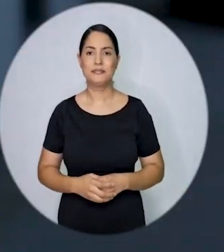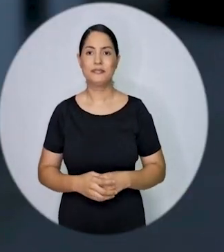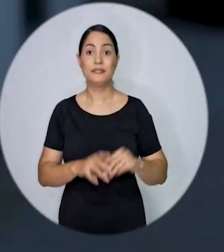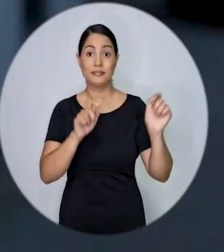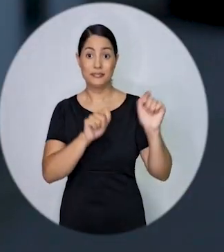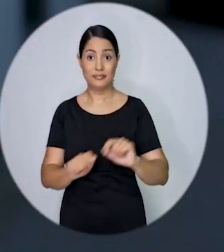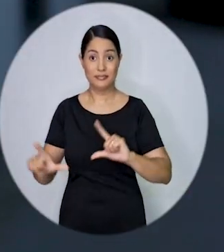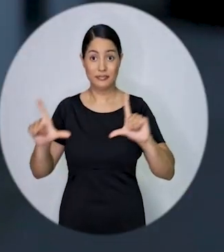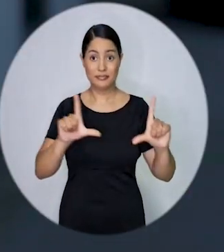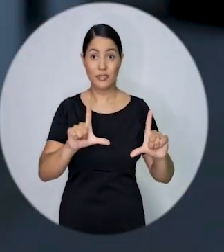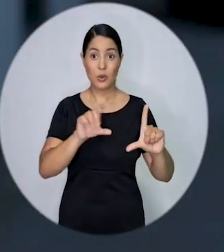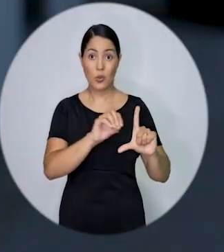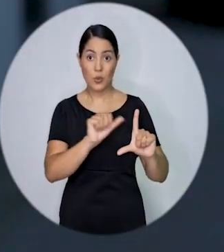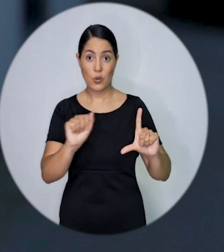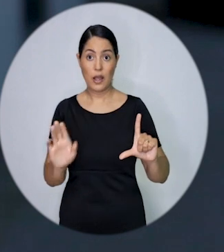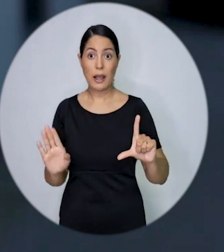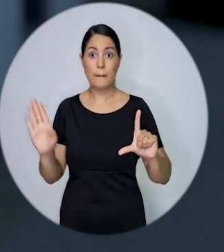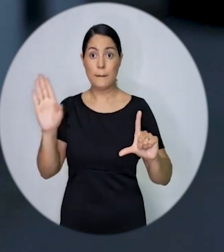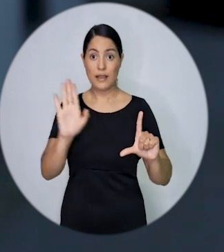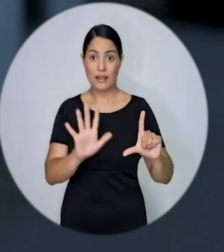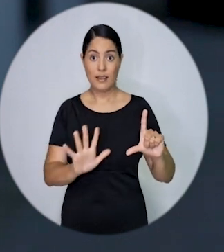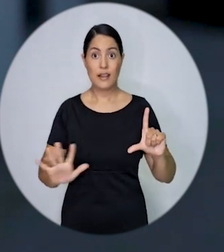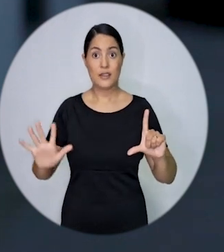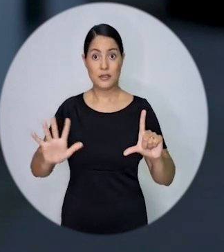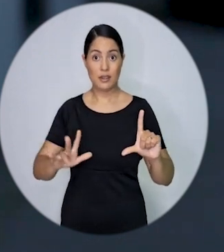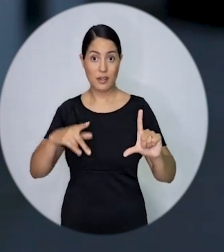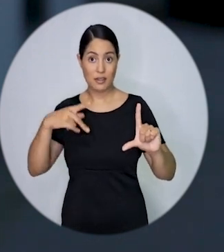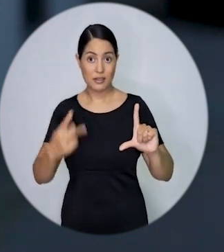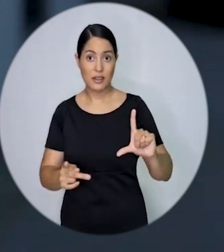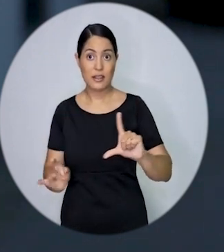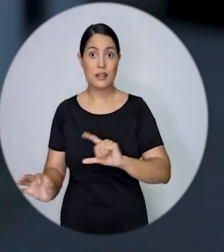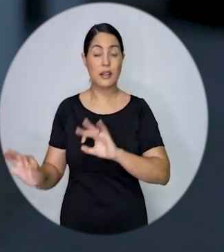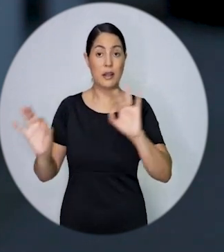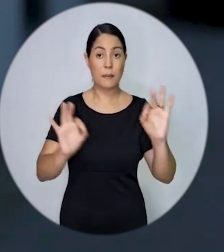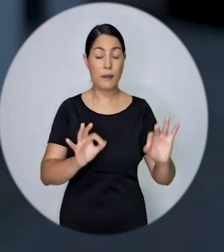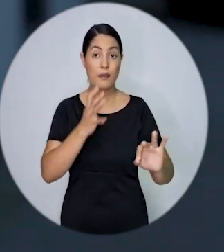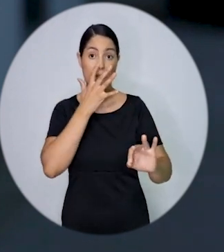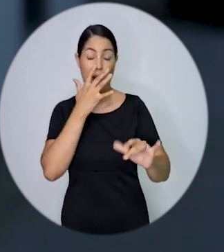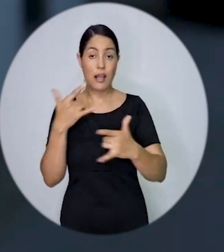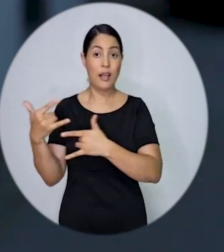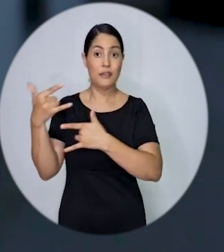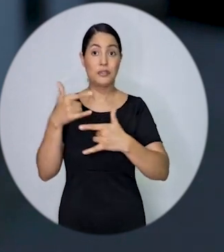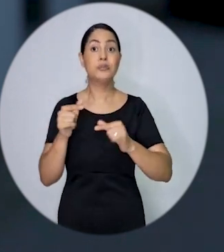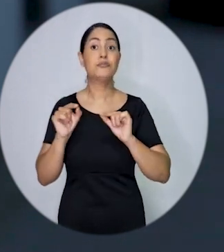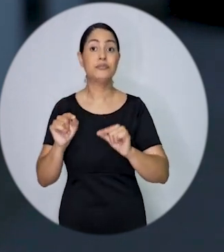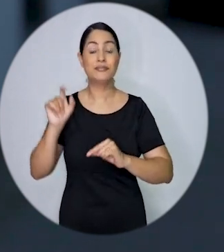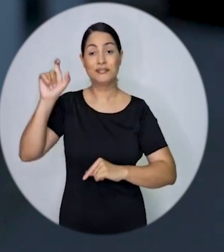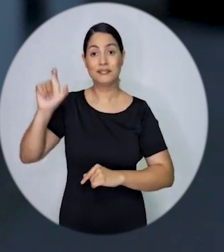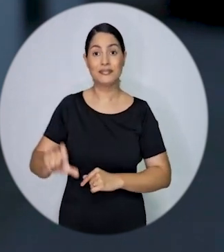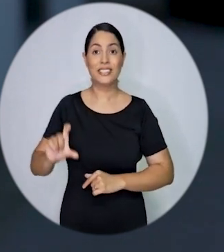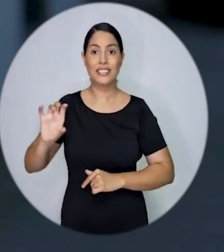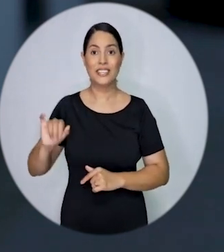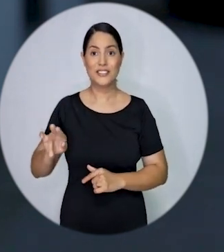bloco, você vai acompanhar a live com a advogada, professora e presidente da Comissão Nacional da Mulher Advogada,